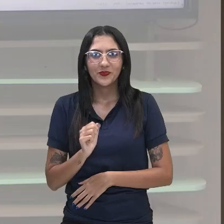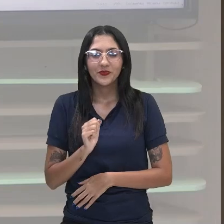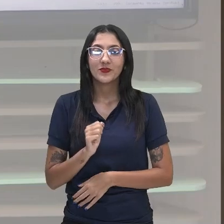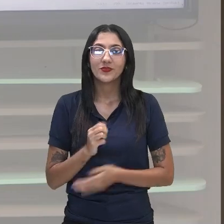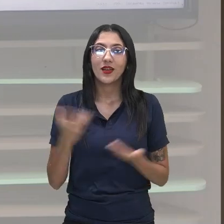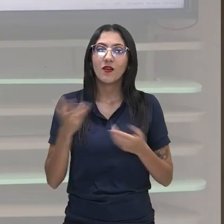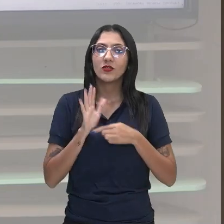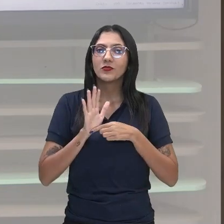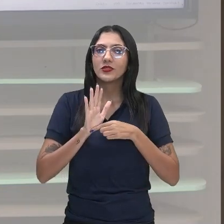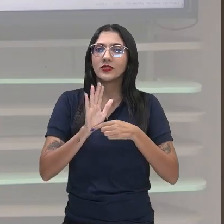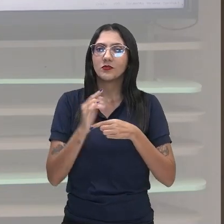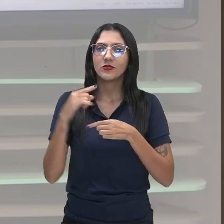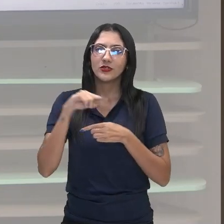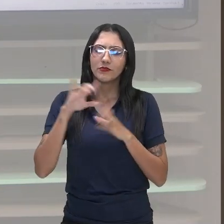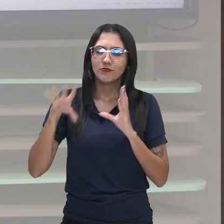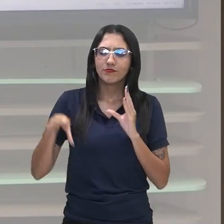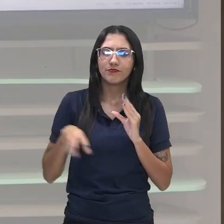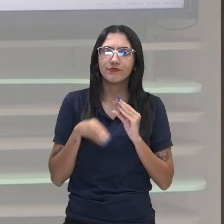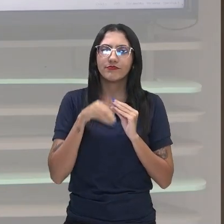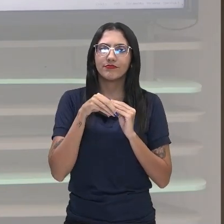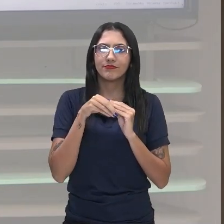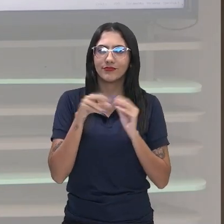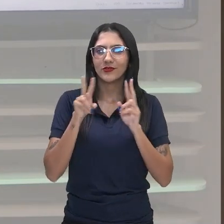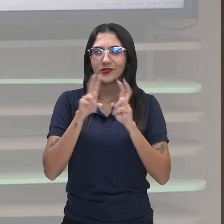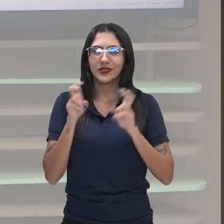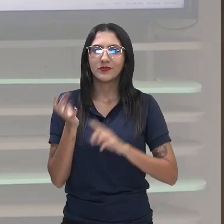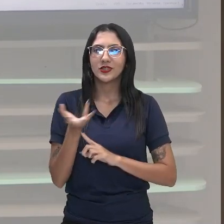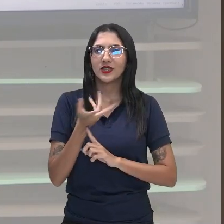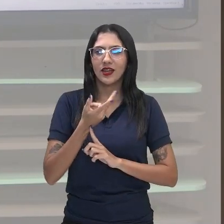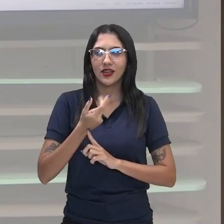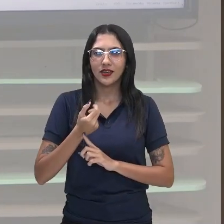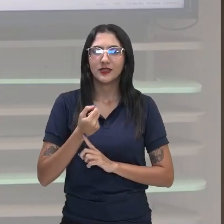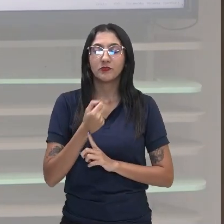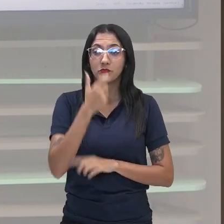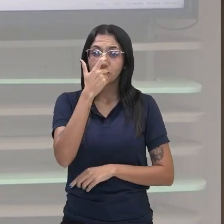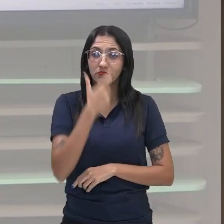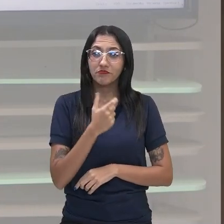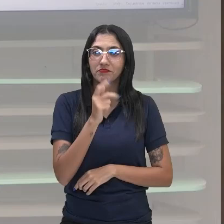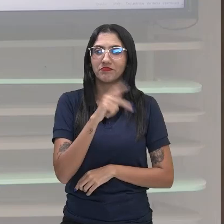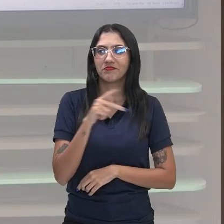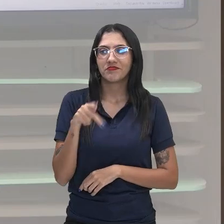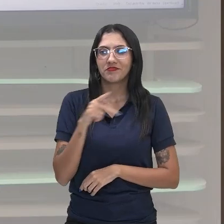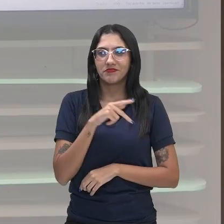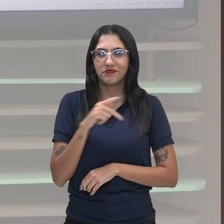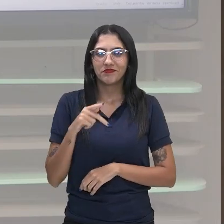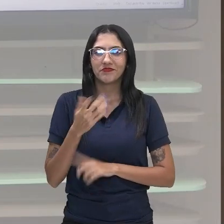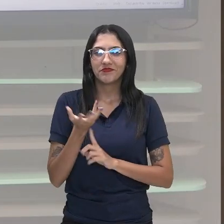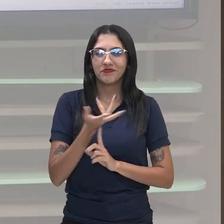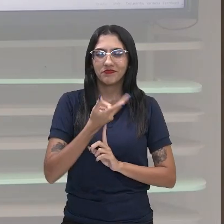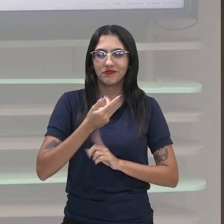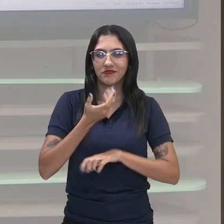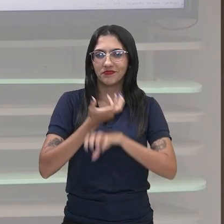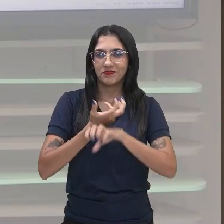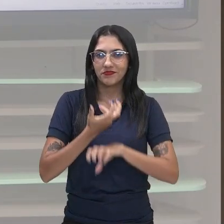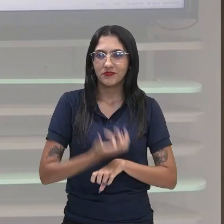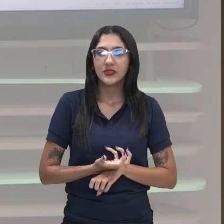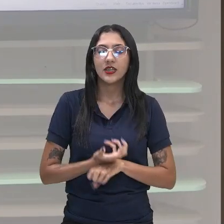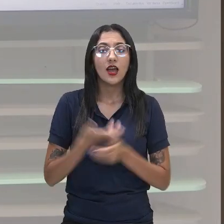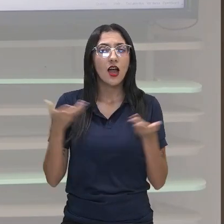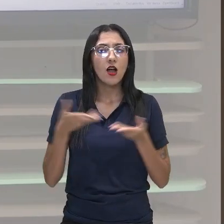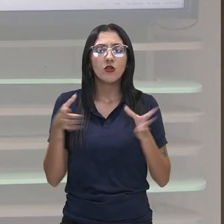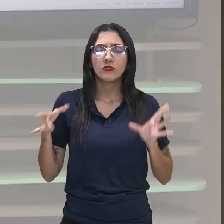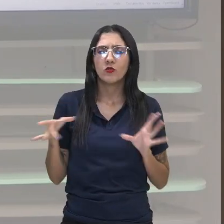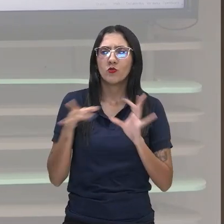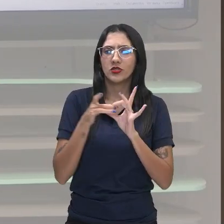aqui inserindo um pouco da arte, né? Eu sou professora do componente de arte e vou estar inserindo a matemática e a